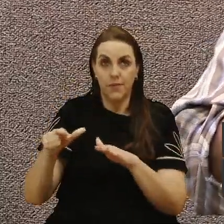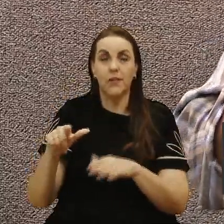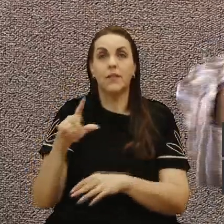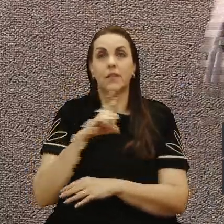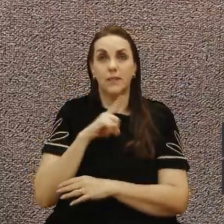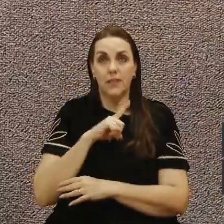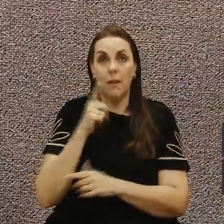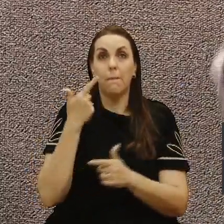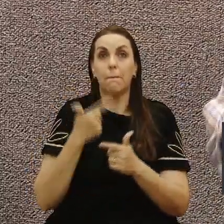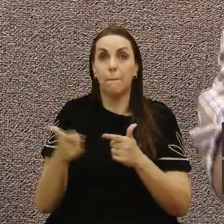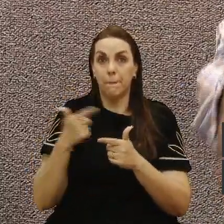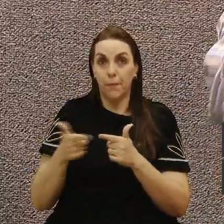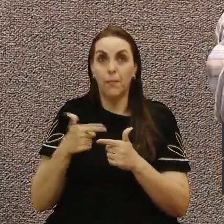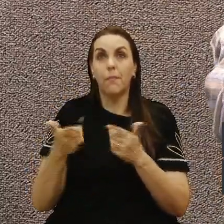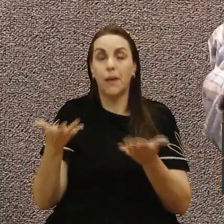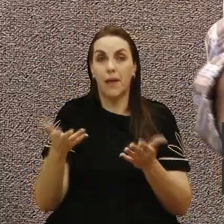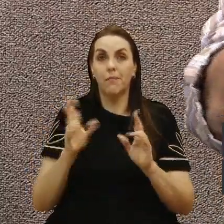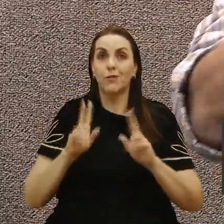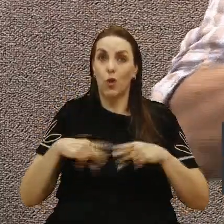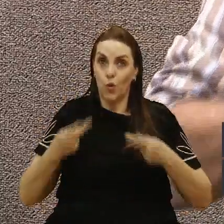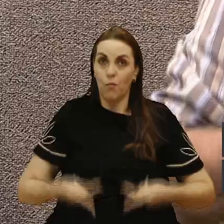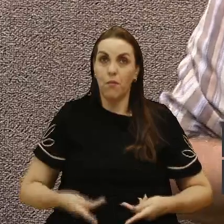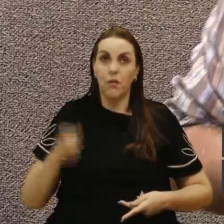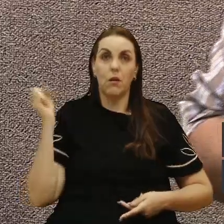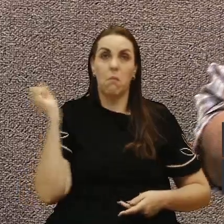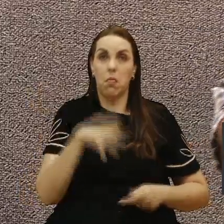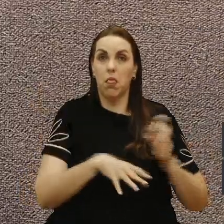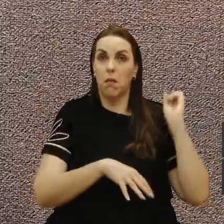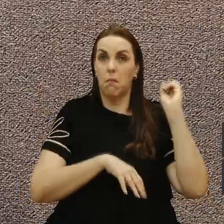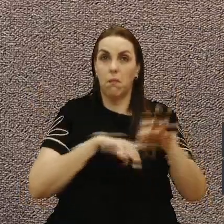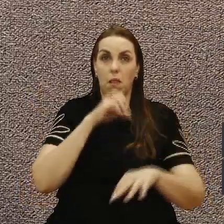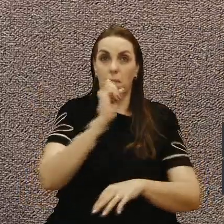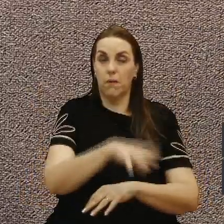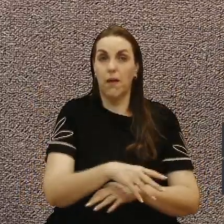temos problema com seres humanos que abandonam os animais lá.